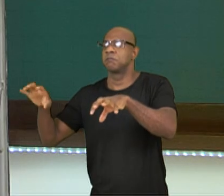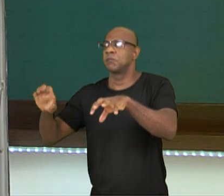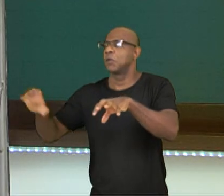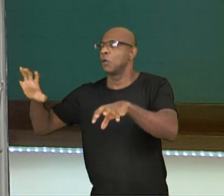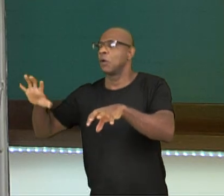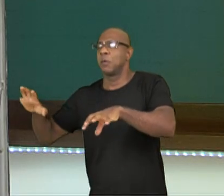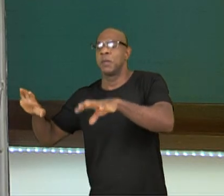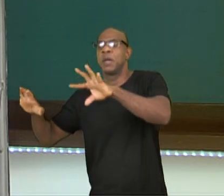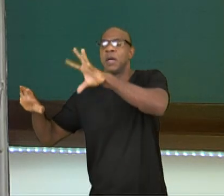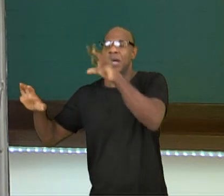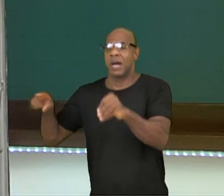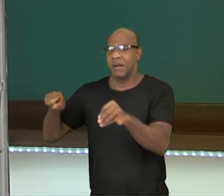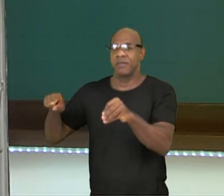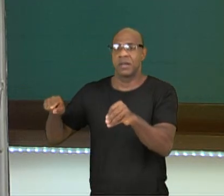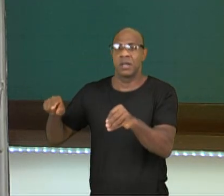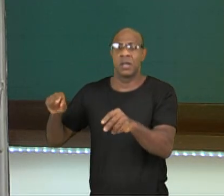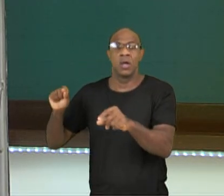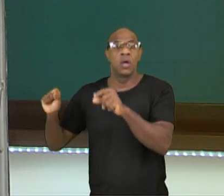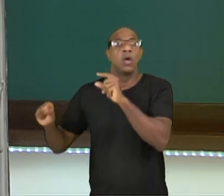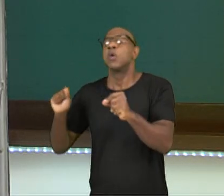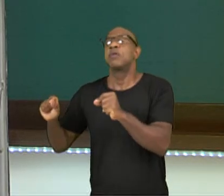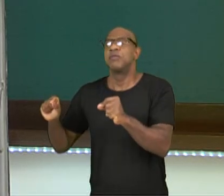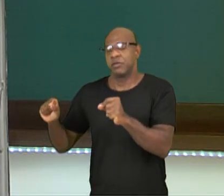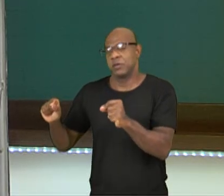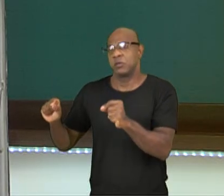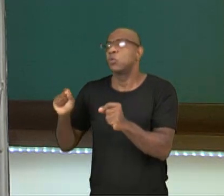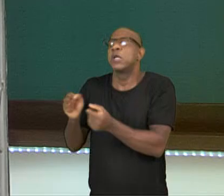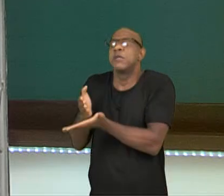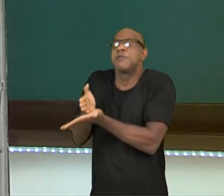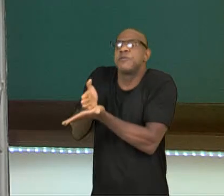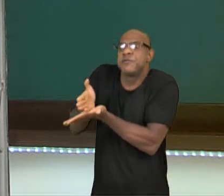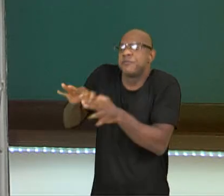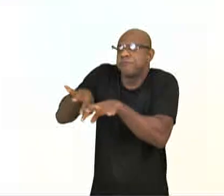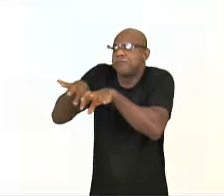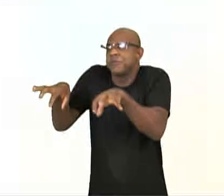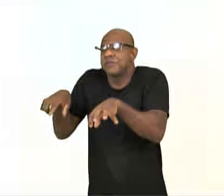a partilha da África, essa divisão? Então, vamos ver